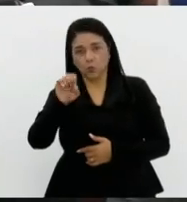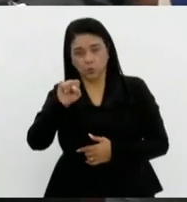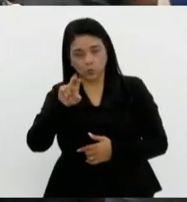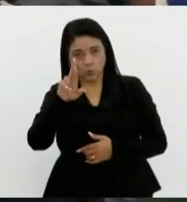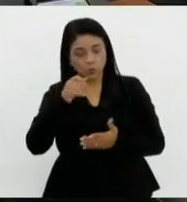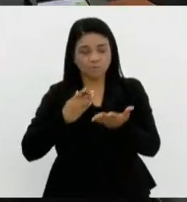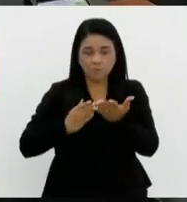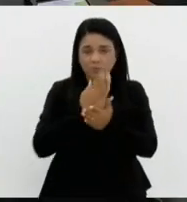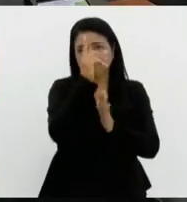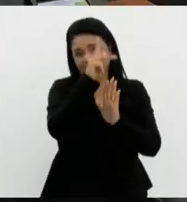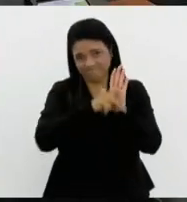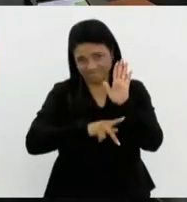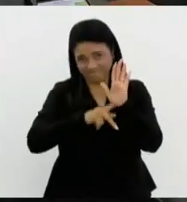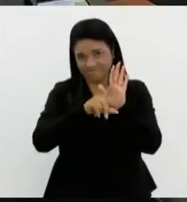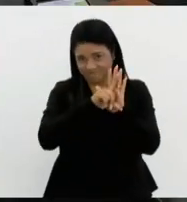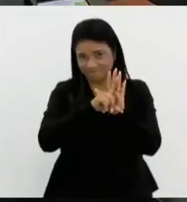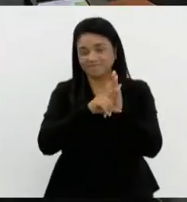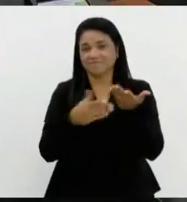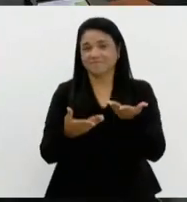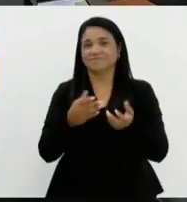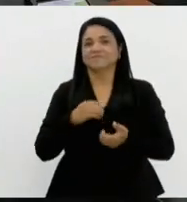hoje.